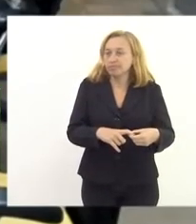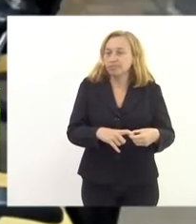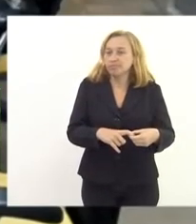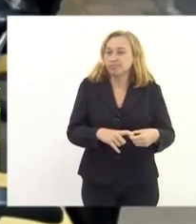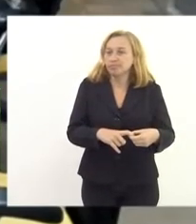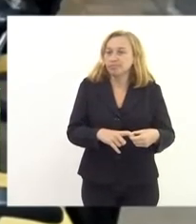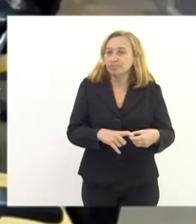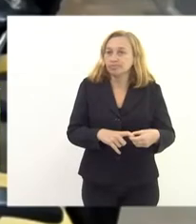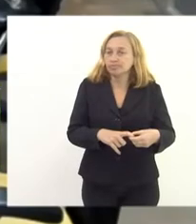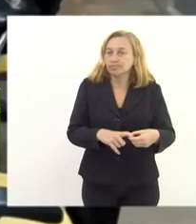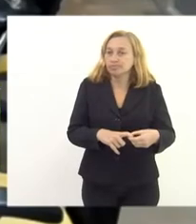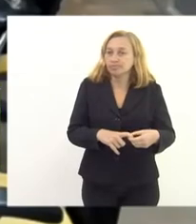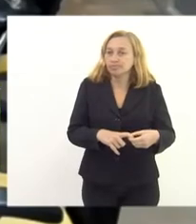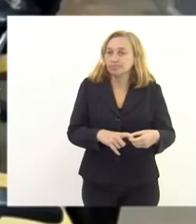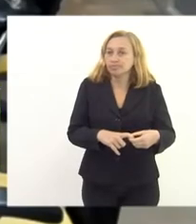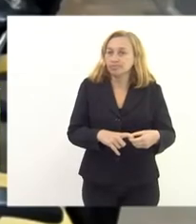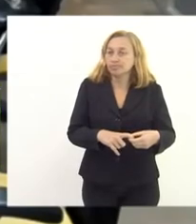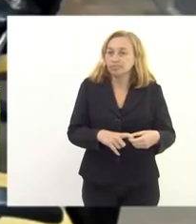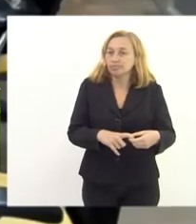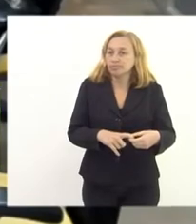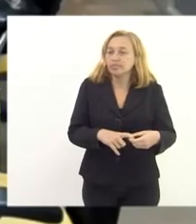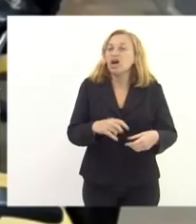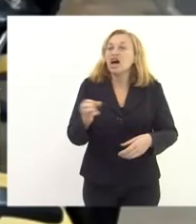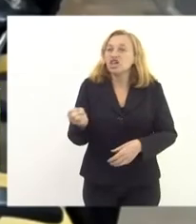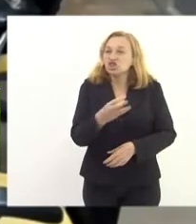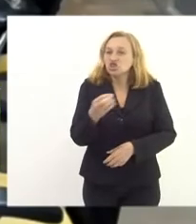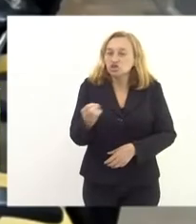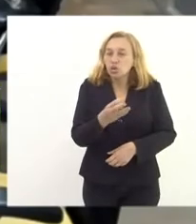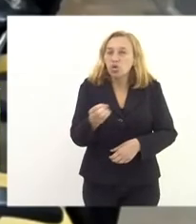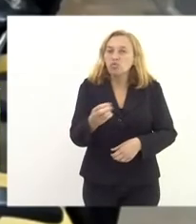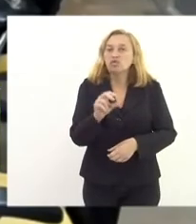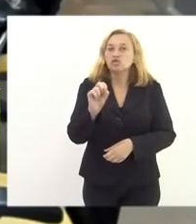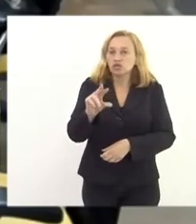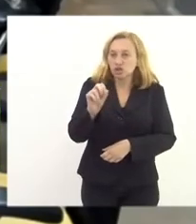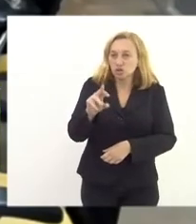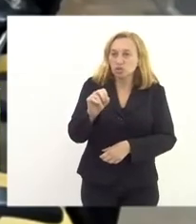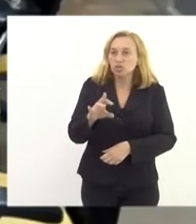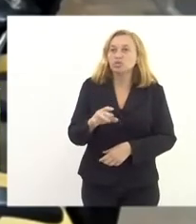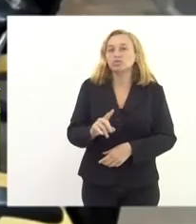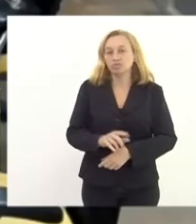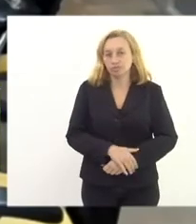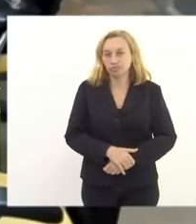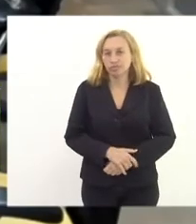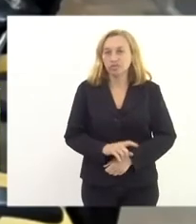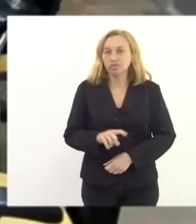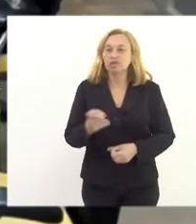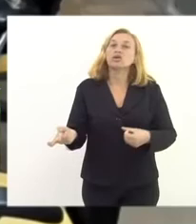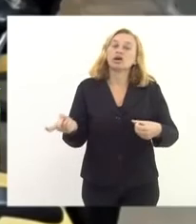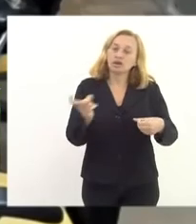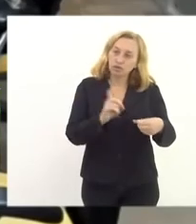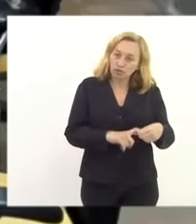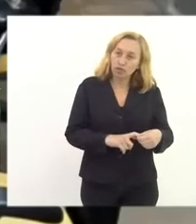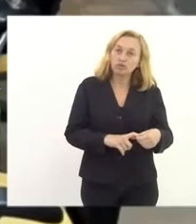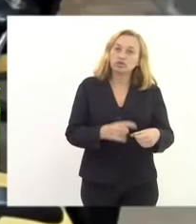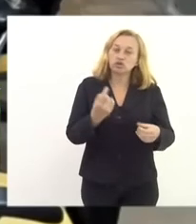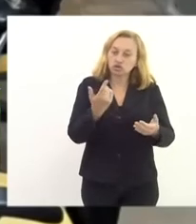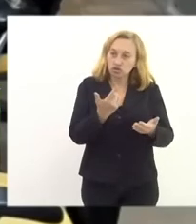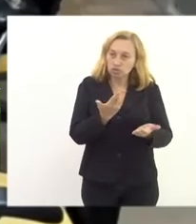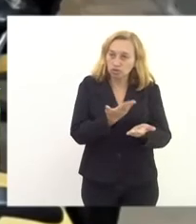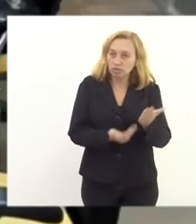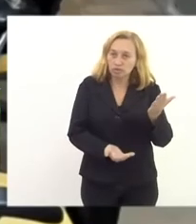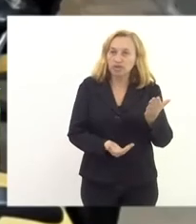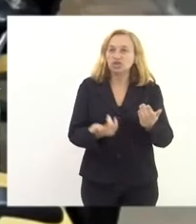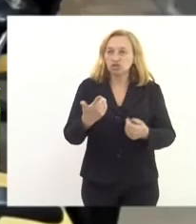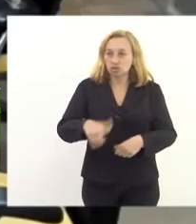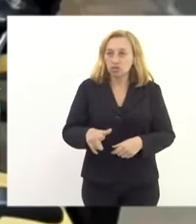ter novas variantes, talvez, né? Um descimento, sim. E aí depois, quando a queda volta, esses movimentos